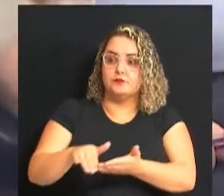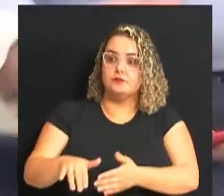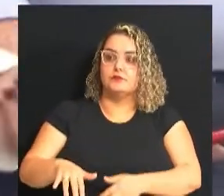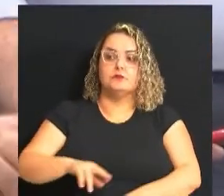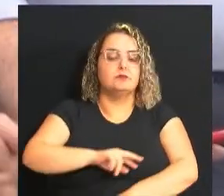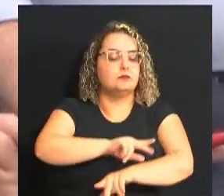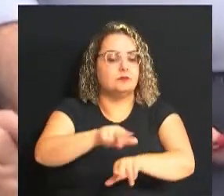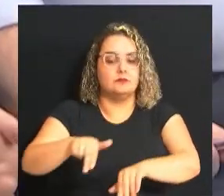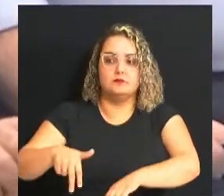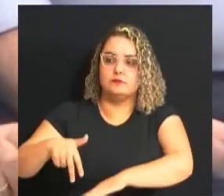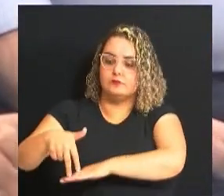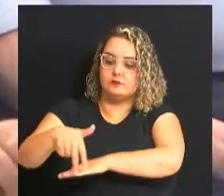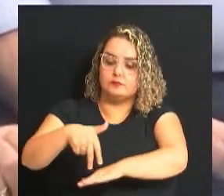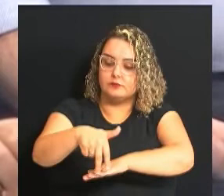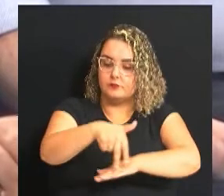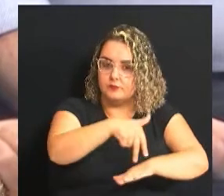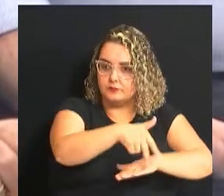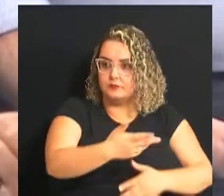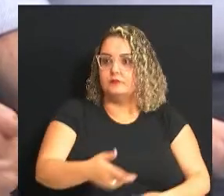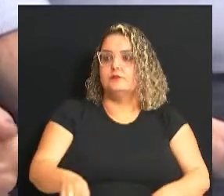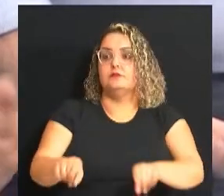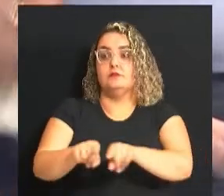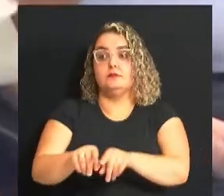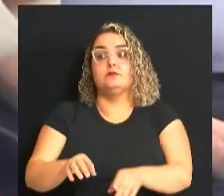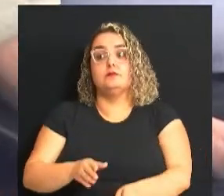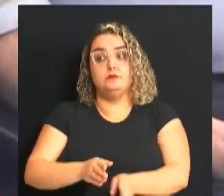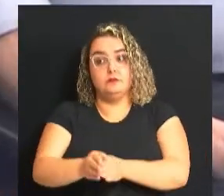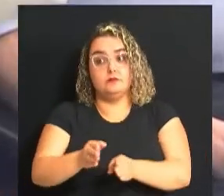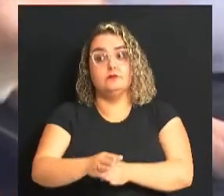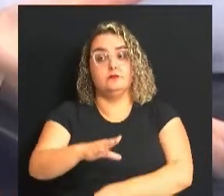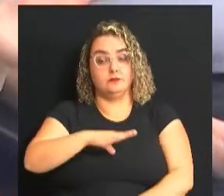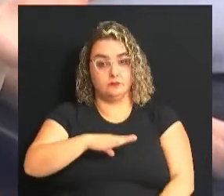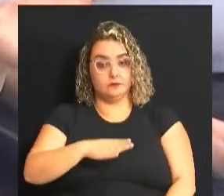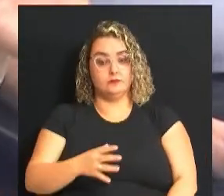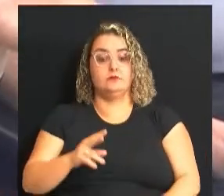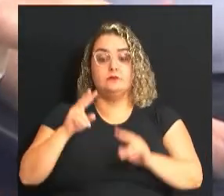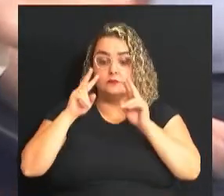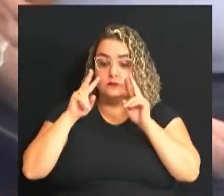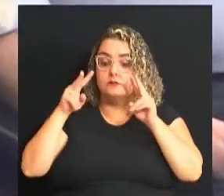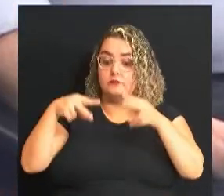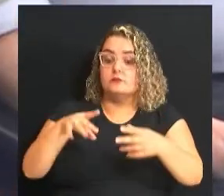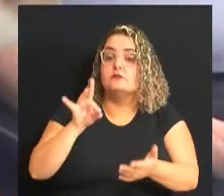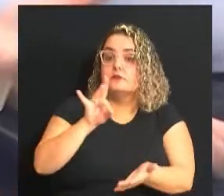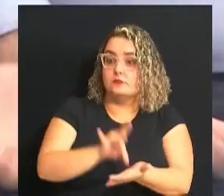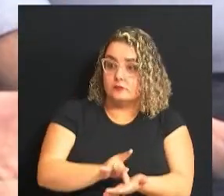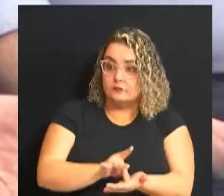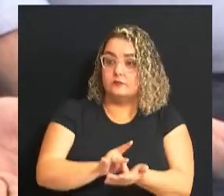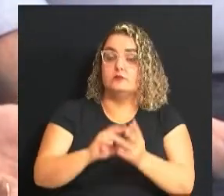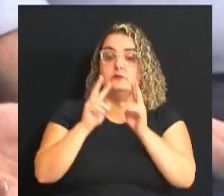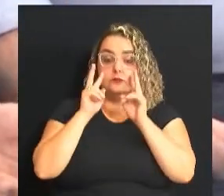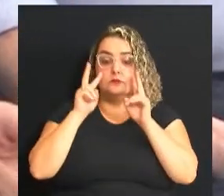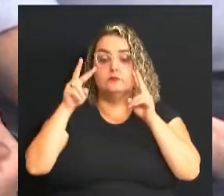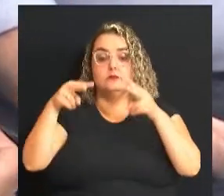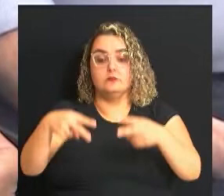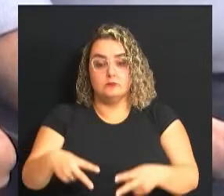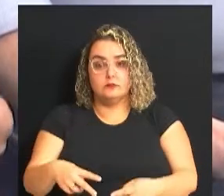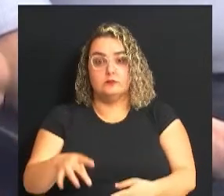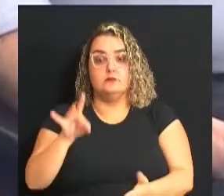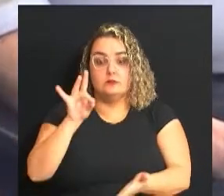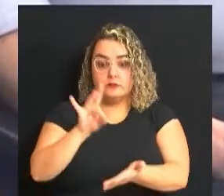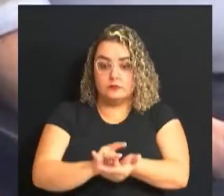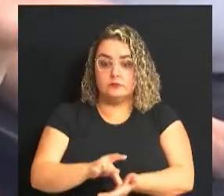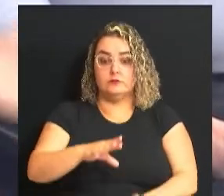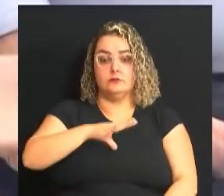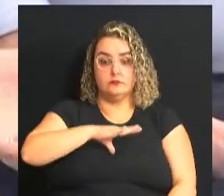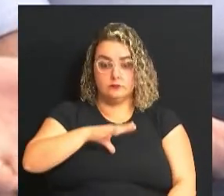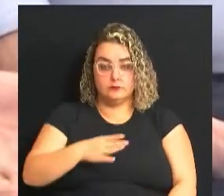atores, inclusive o Conselho Municipal, olhando para essa realidade, olhando para a realidade do município,